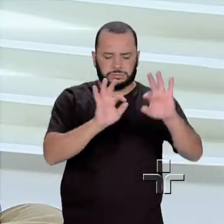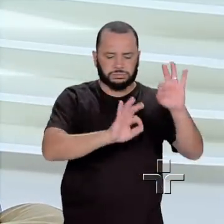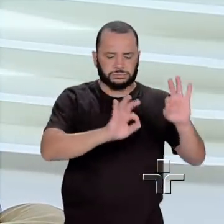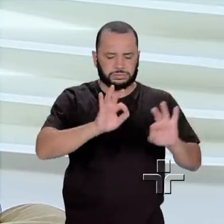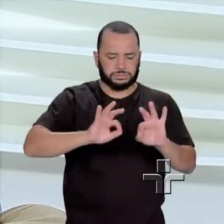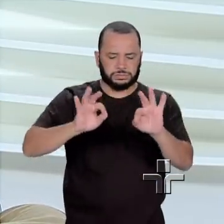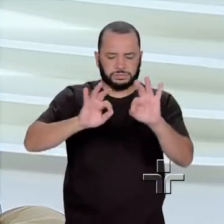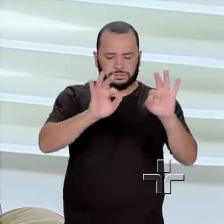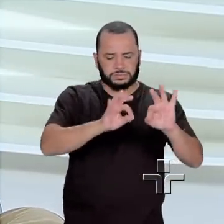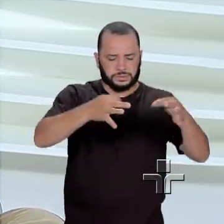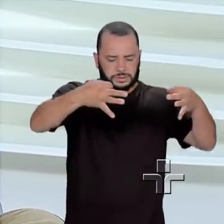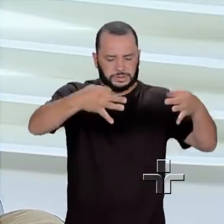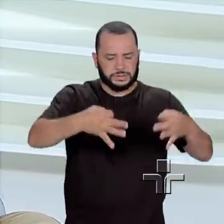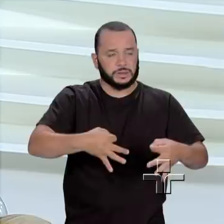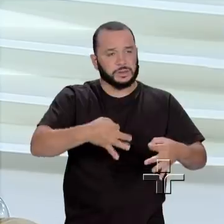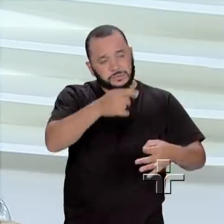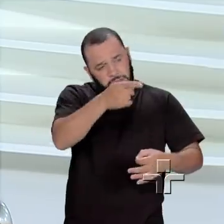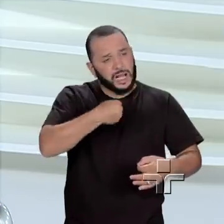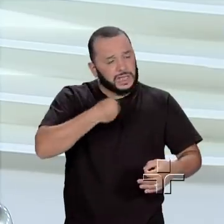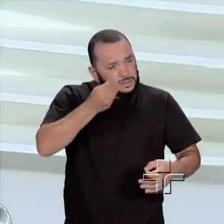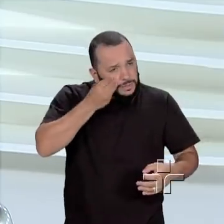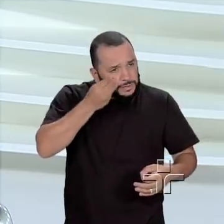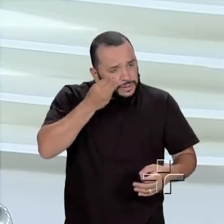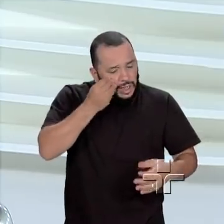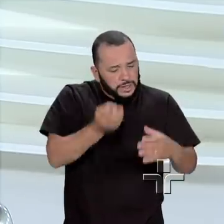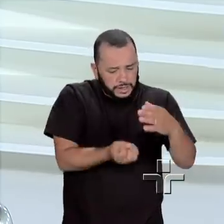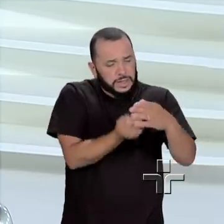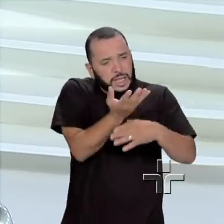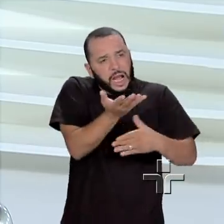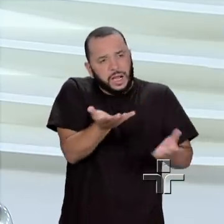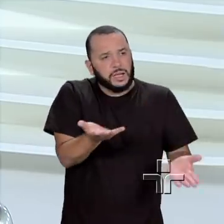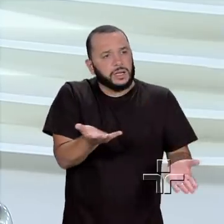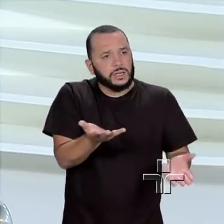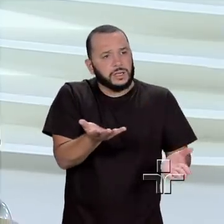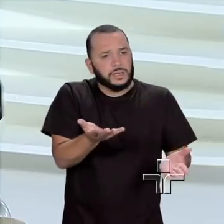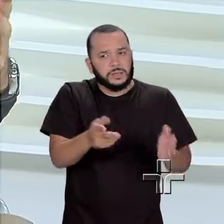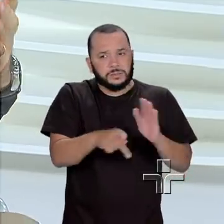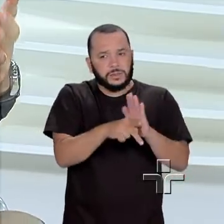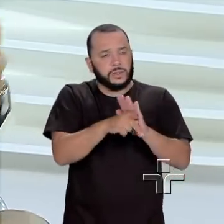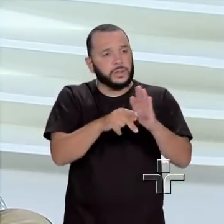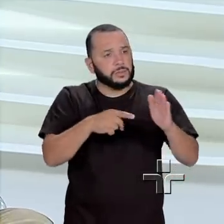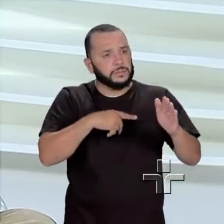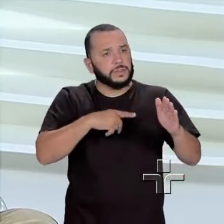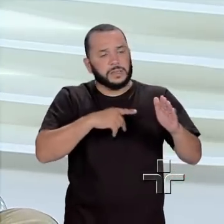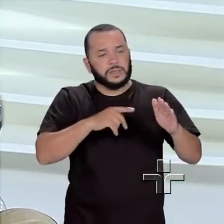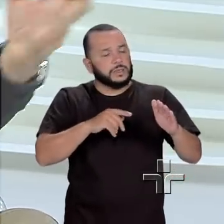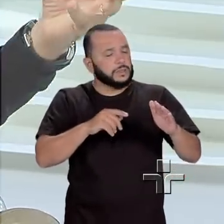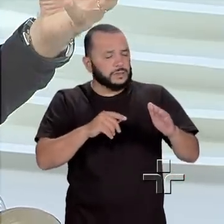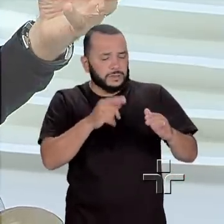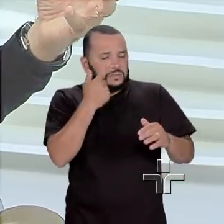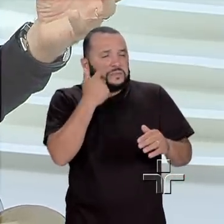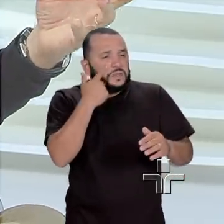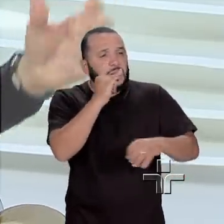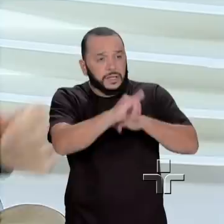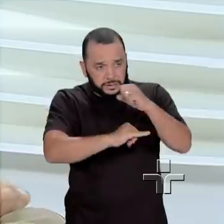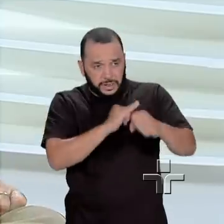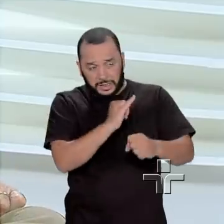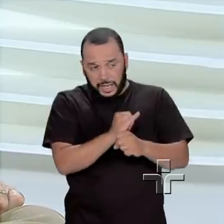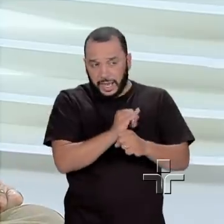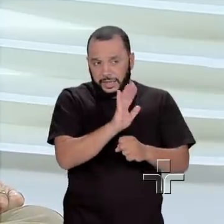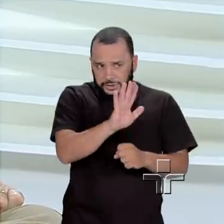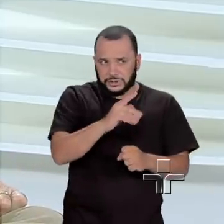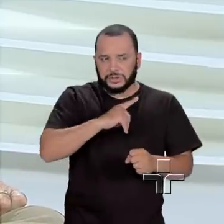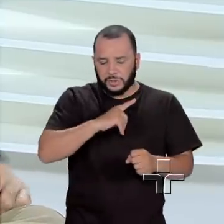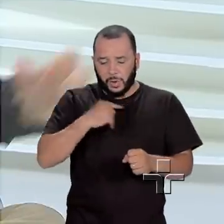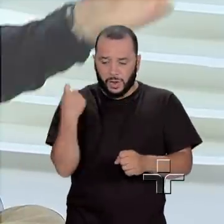tentar fazer, é experimentar. Não é? A gente, quando viu a internet chegando, a gente produzia vídeo